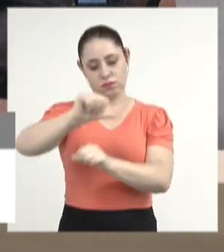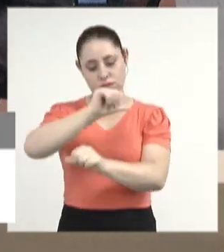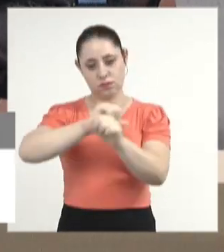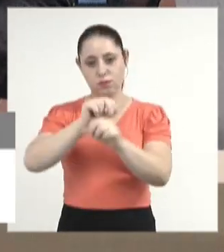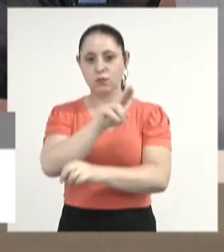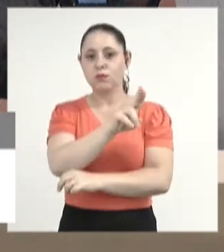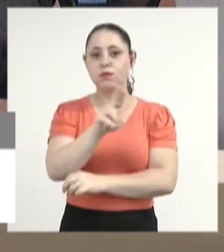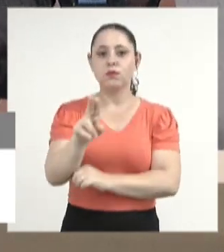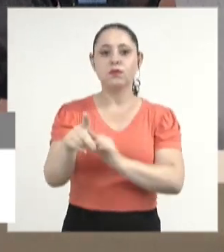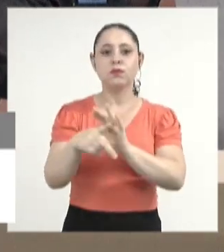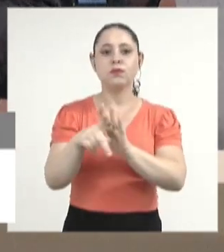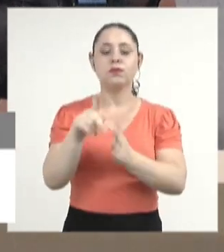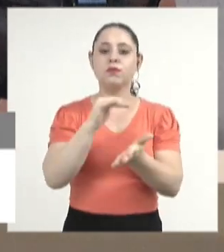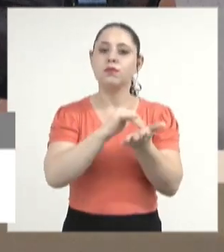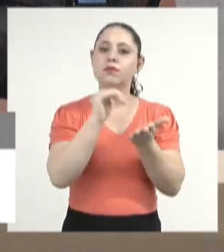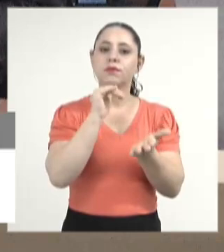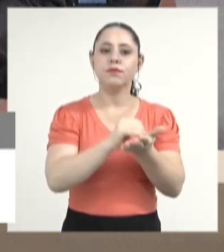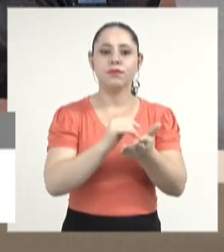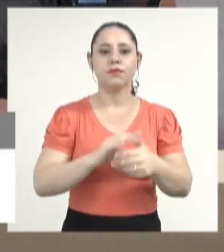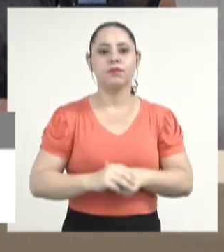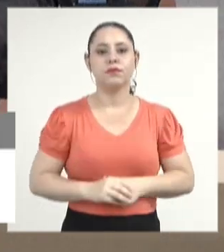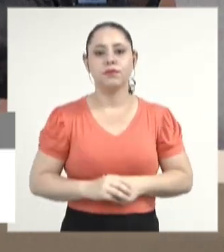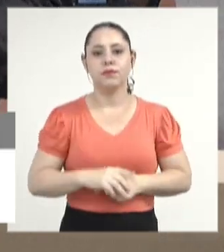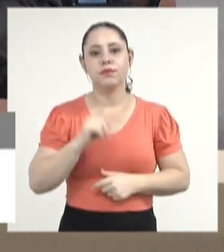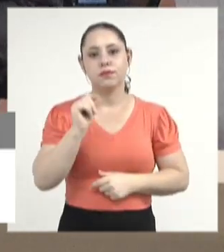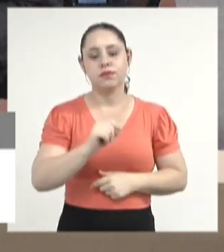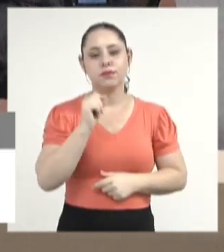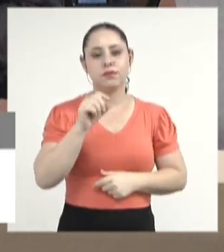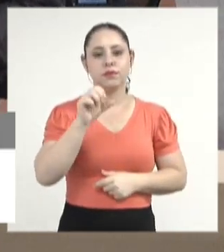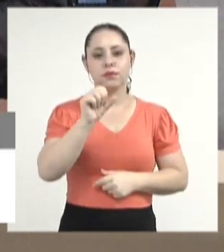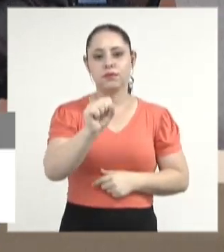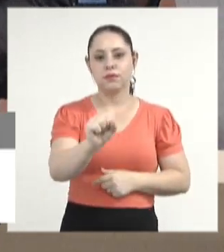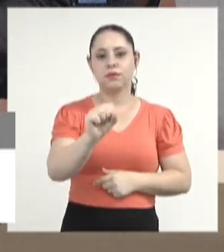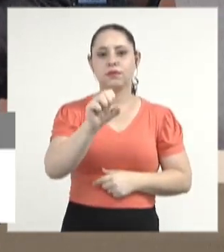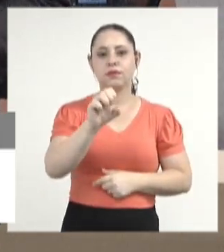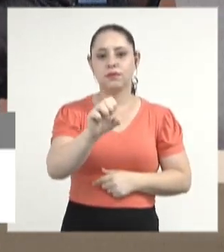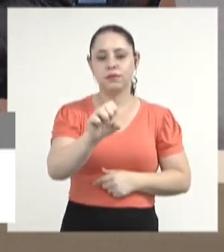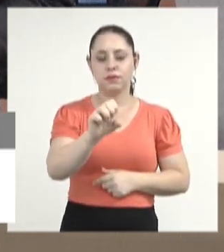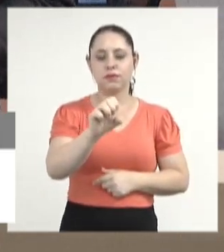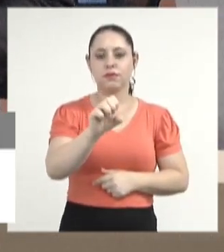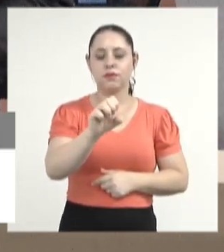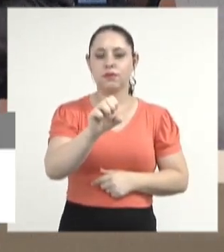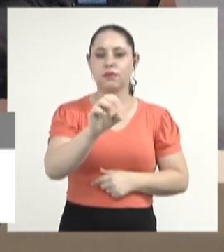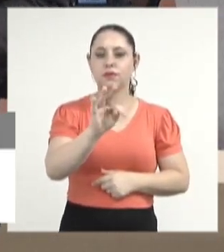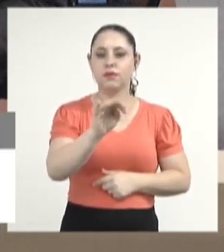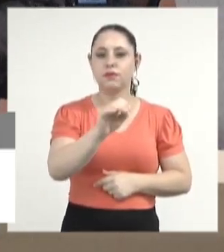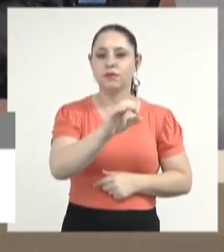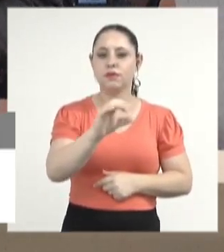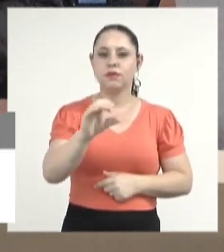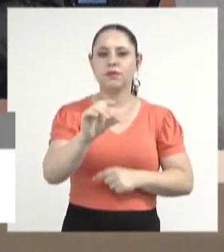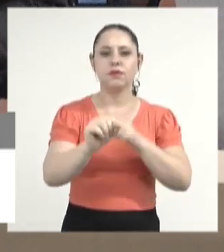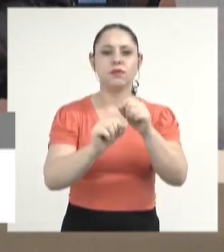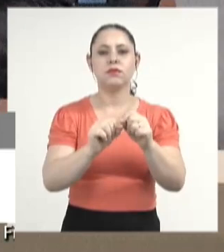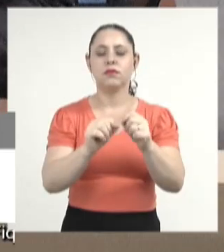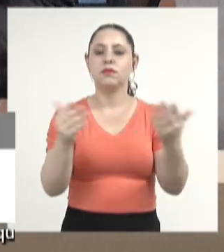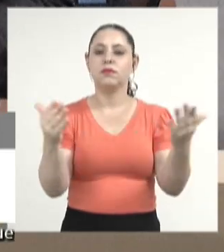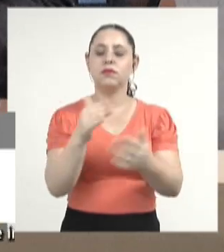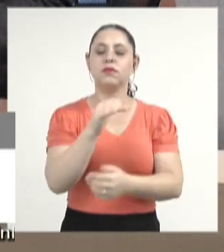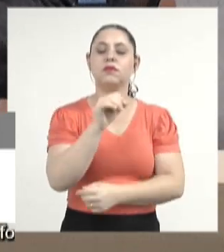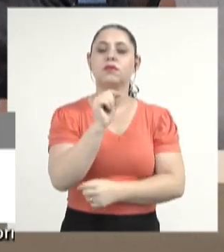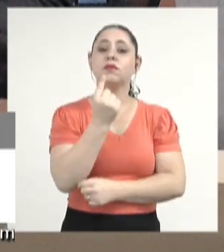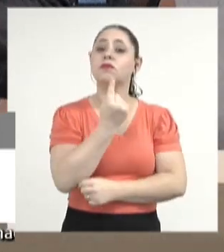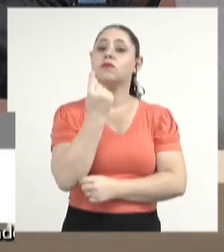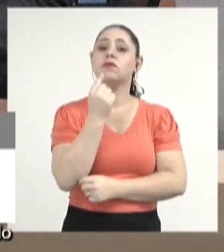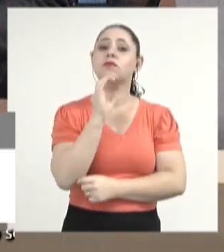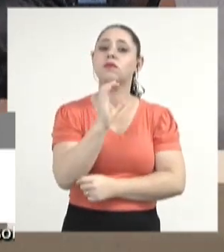a nomenclatura da Secretaria, que era CETESC com 2 Cs, agora passa a ser CETESC